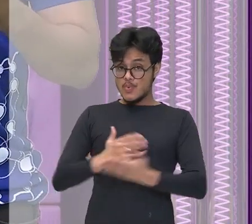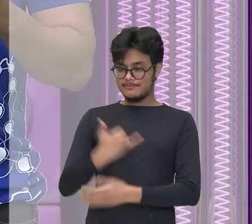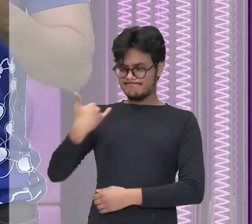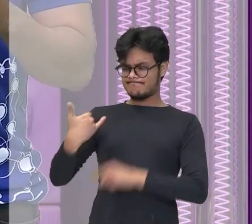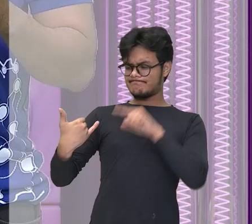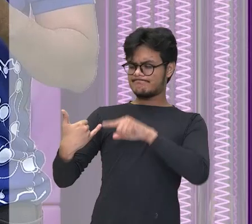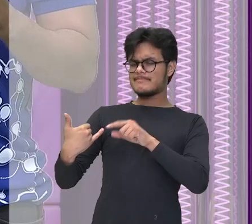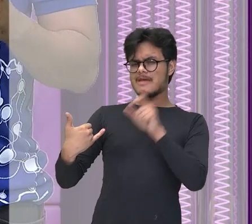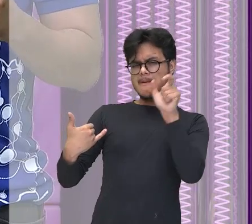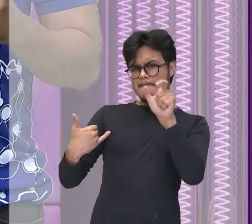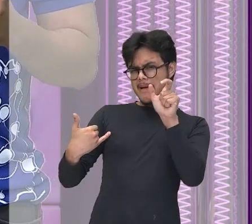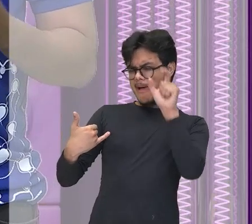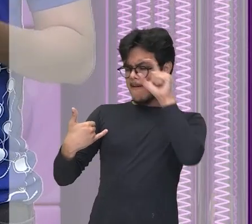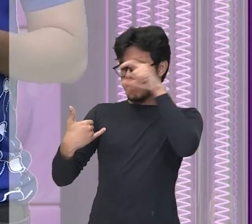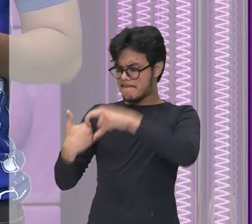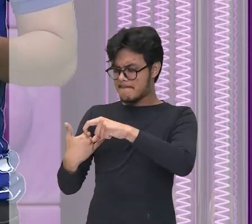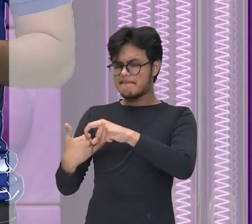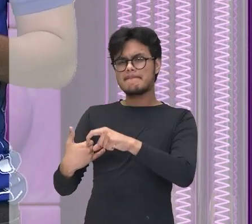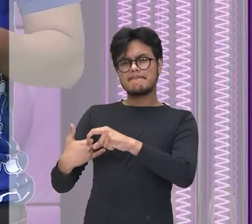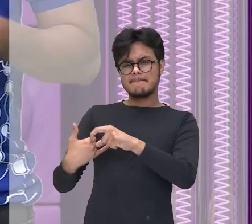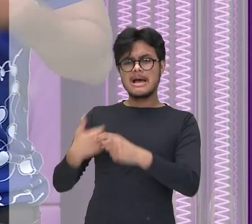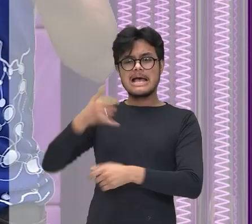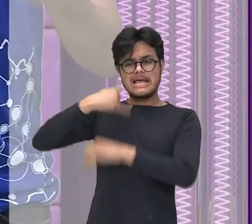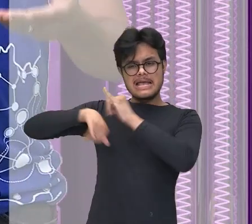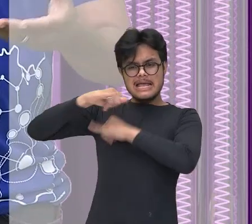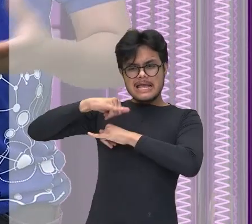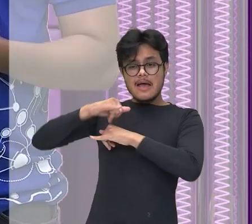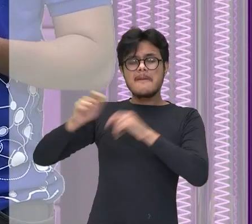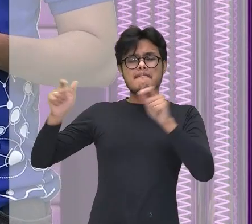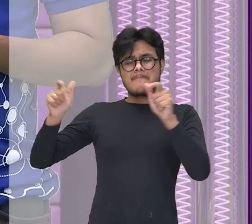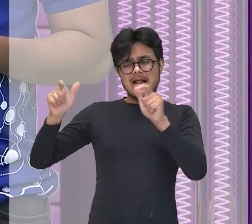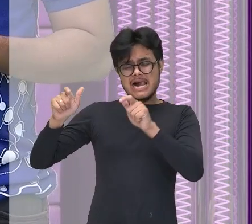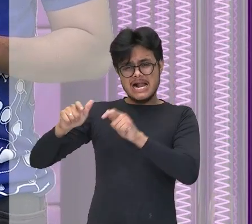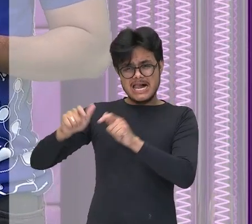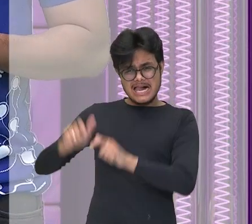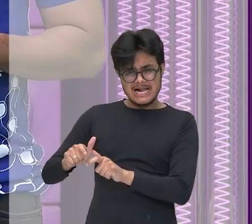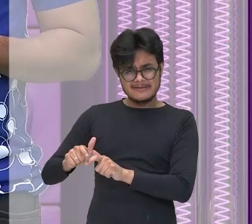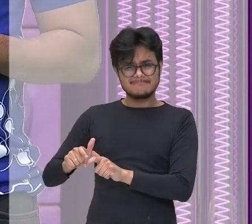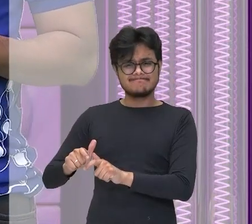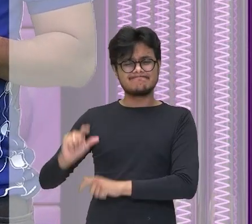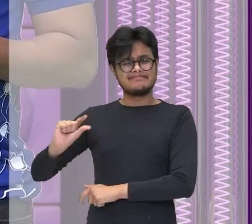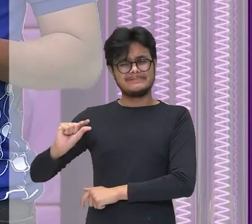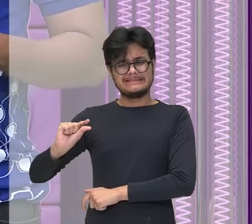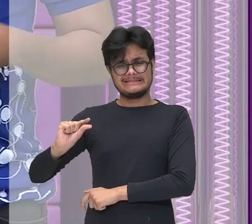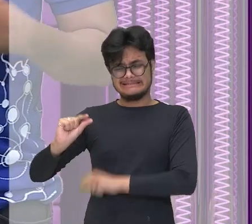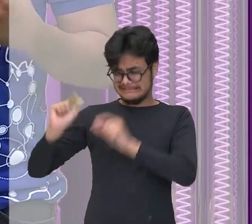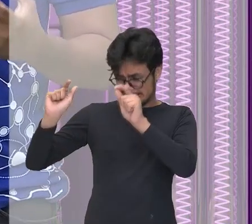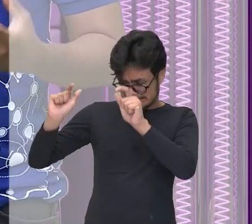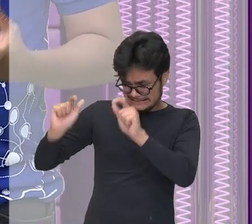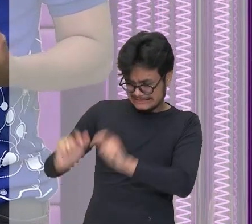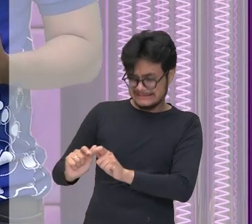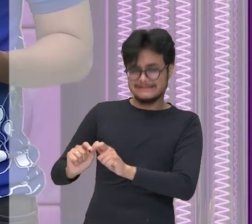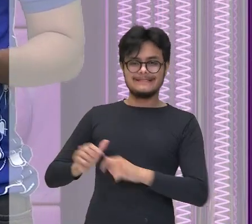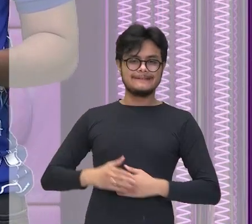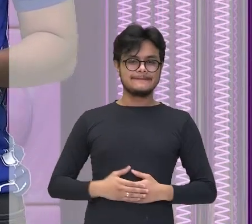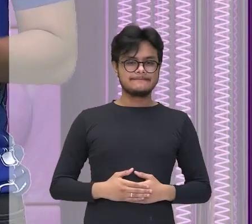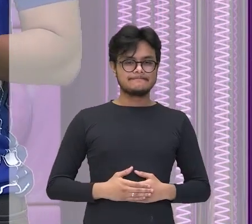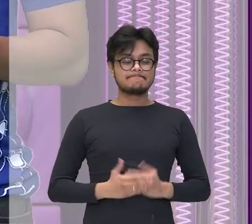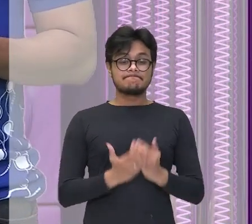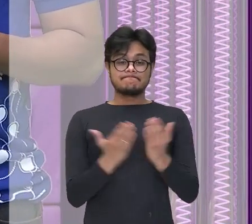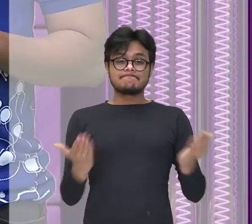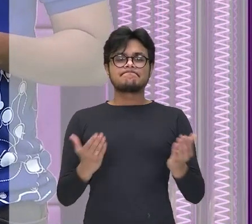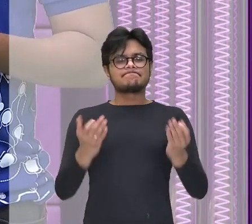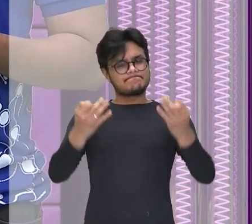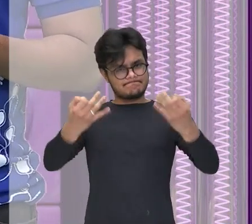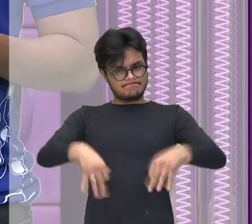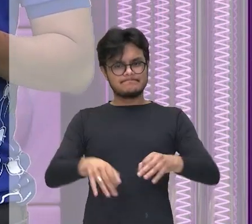maior, depois ele foi para o microchip. E agora nós já estamos no nanochip. Tudo bem? Então, essa